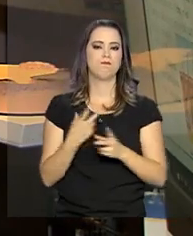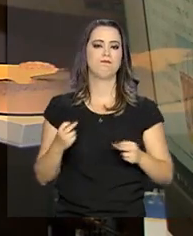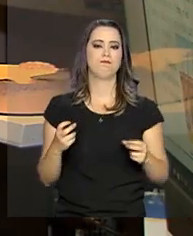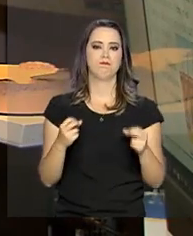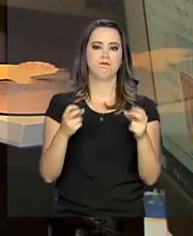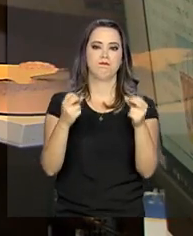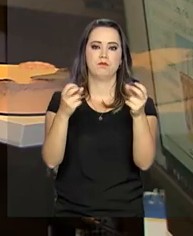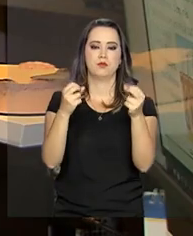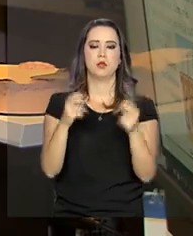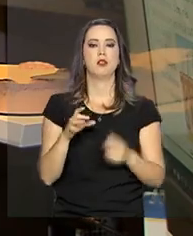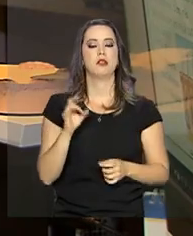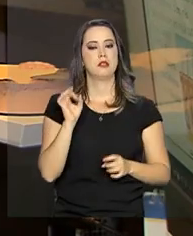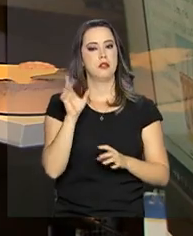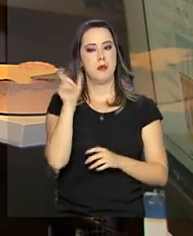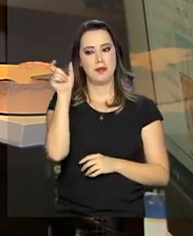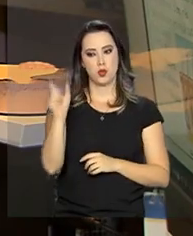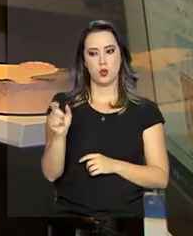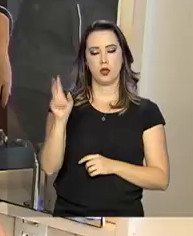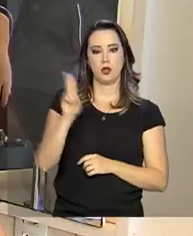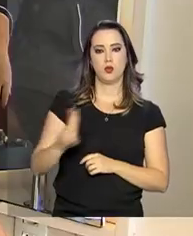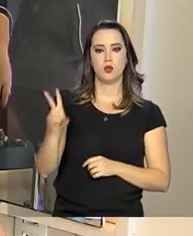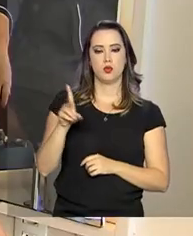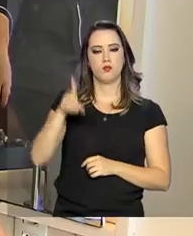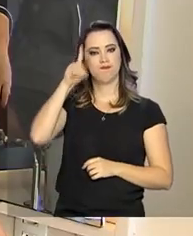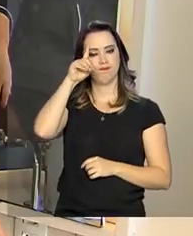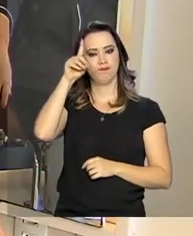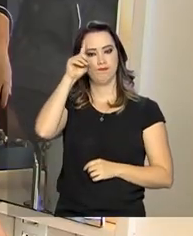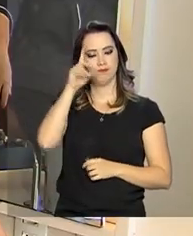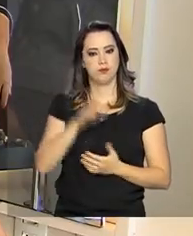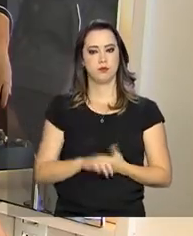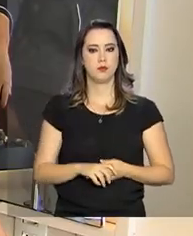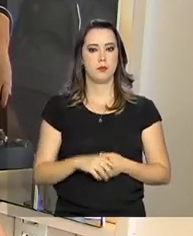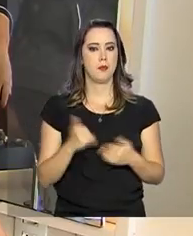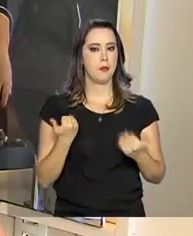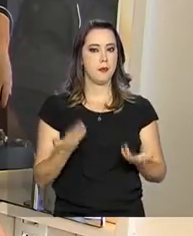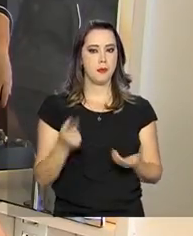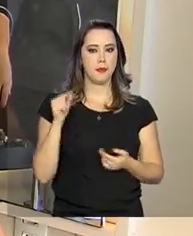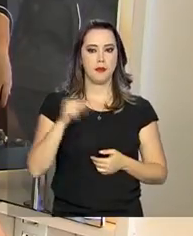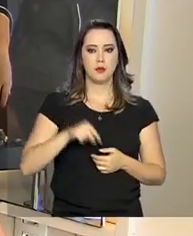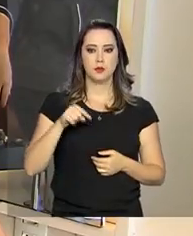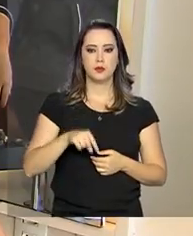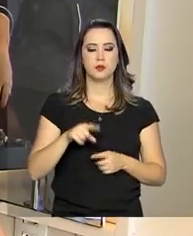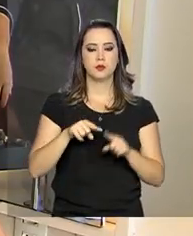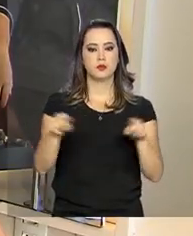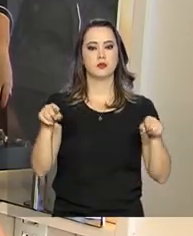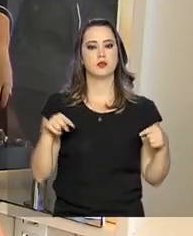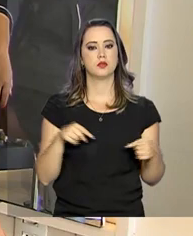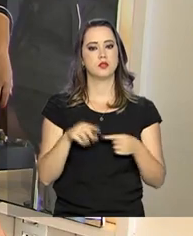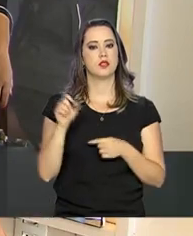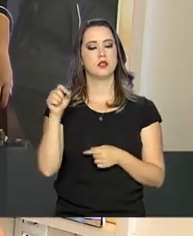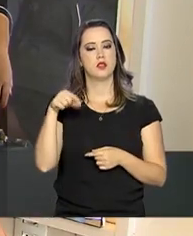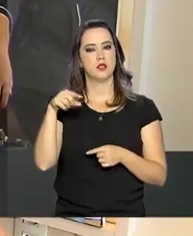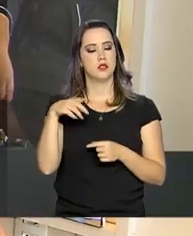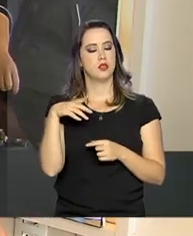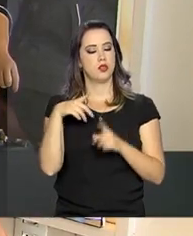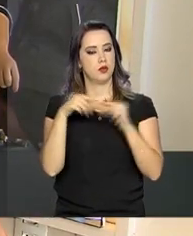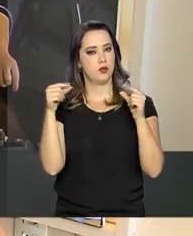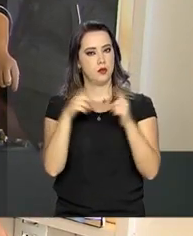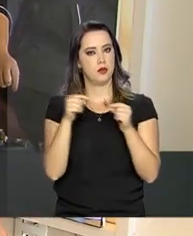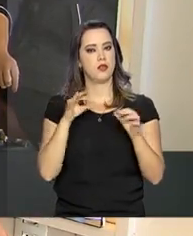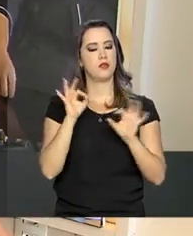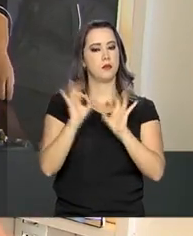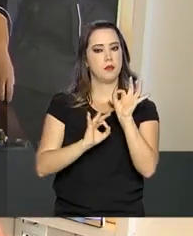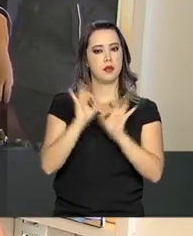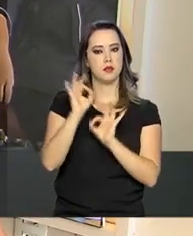câncer, principalmente ao profissional que aplica o formol. Para Sandra fazer esse procedimento aqui neste salão em Brasília, teve toda uma